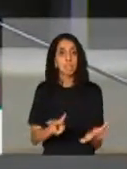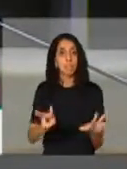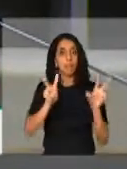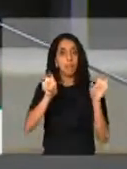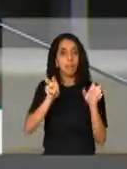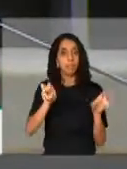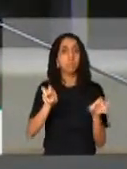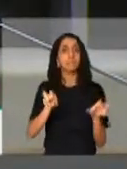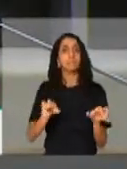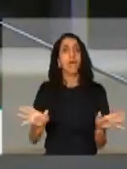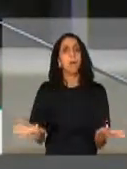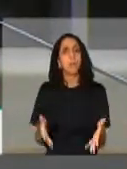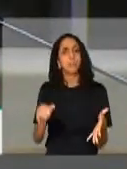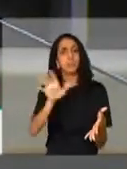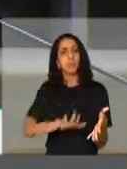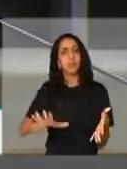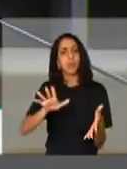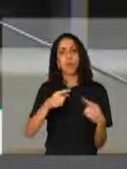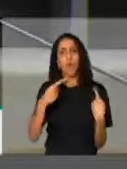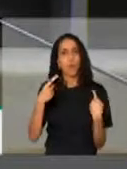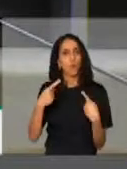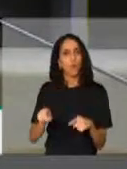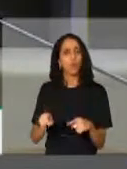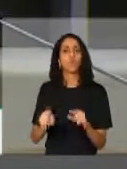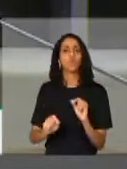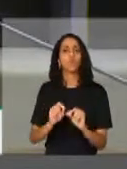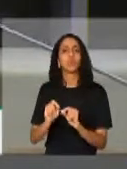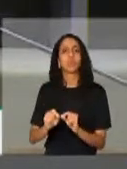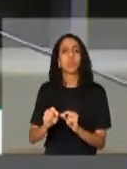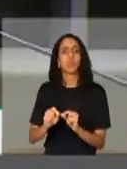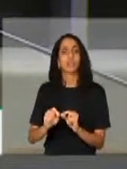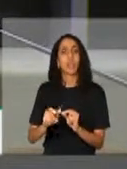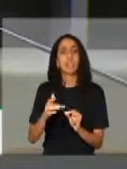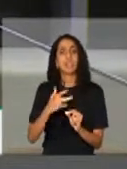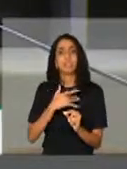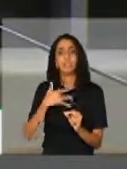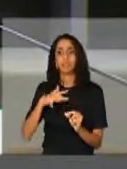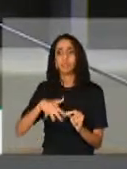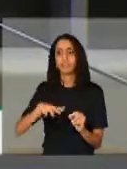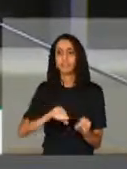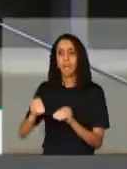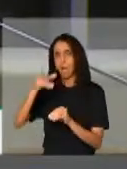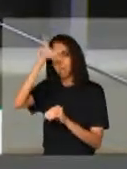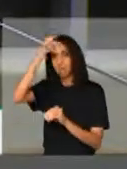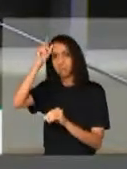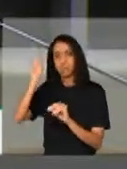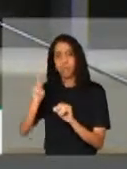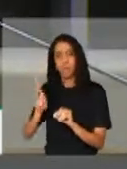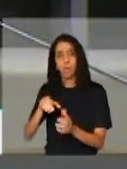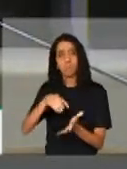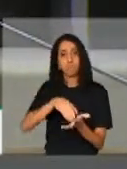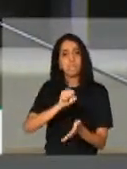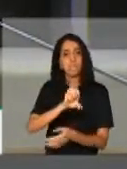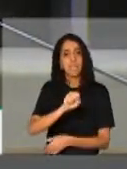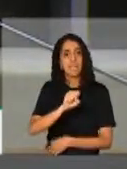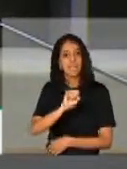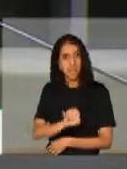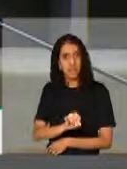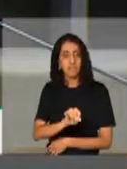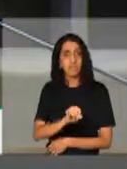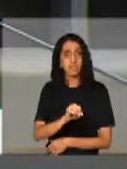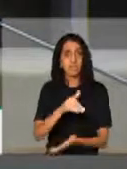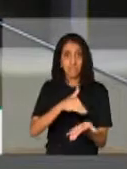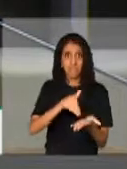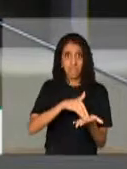Mobilização Nacional contra a Municipalização da Saúde Indígena e o sucateamento do SESAI, que é a Secretaria Especial de Saúde